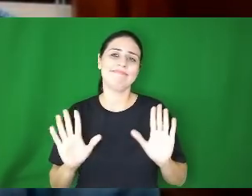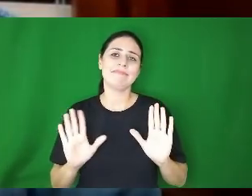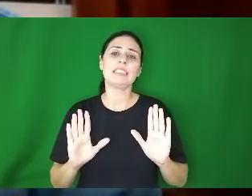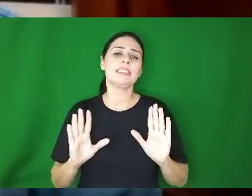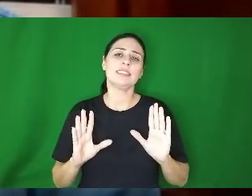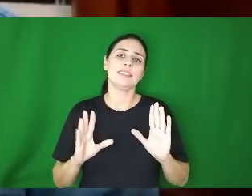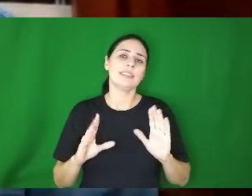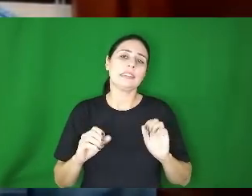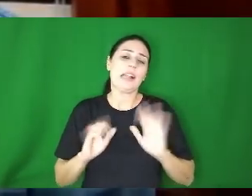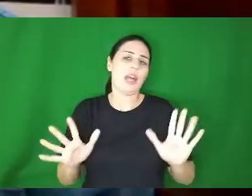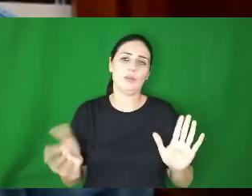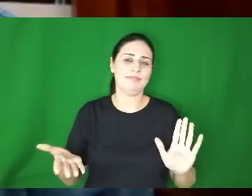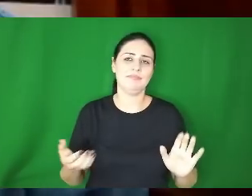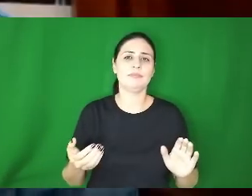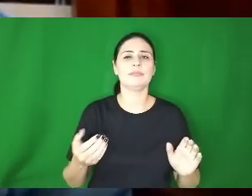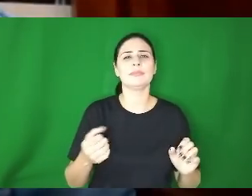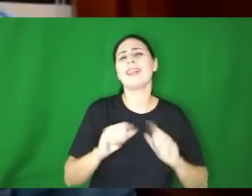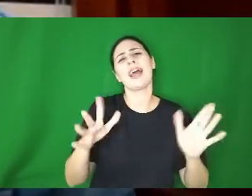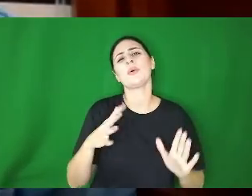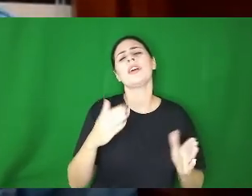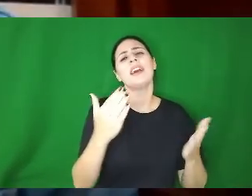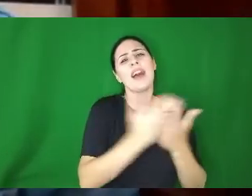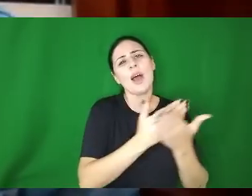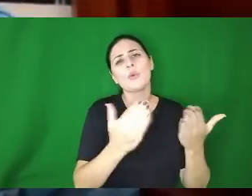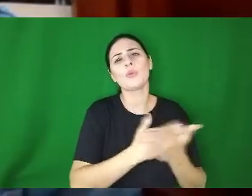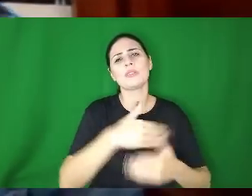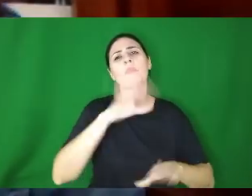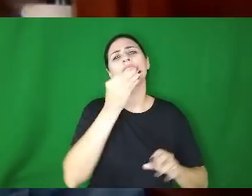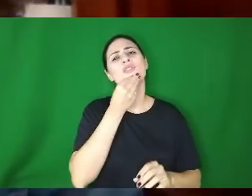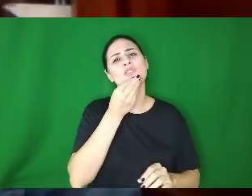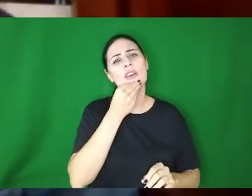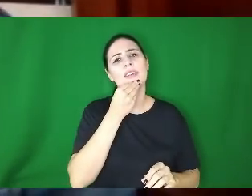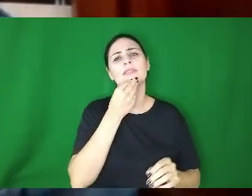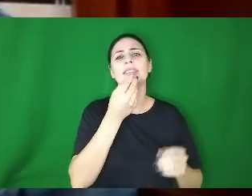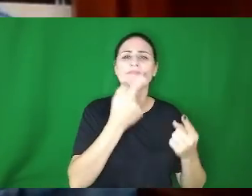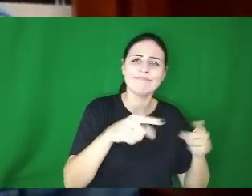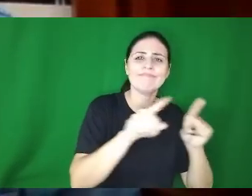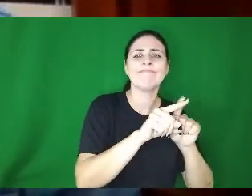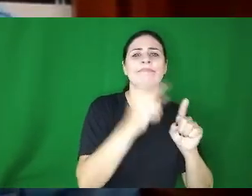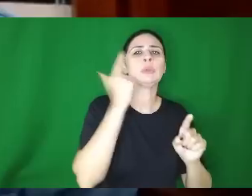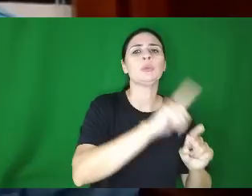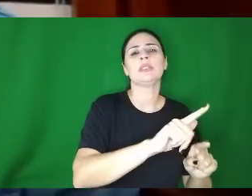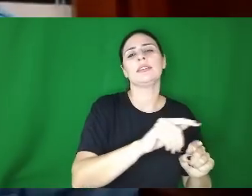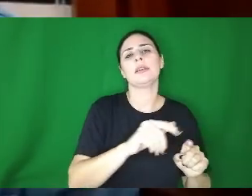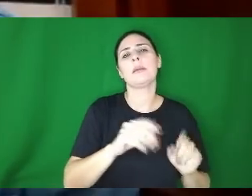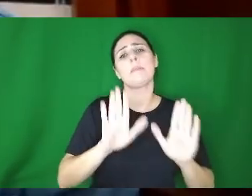assim, quando você diz a desigualdade, né? Bom, primeiro que eu acredito assim